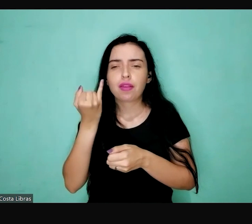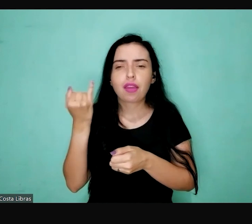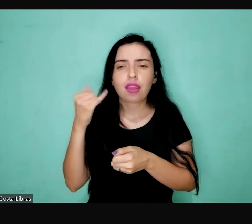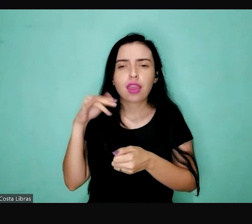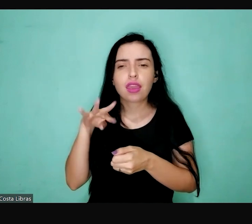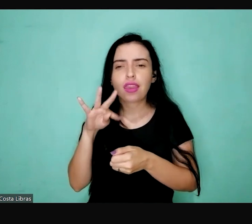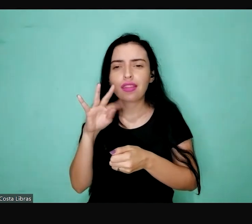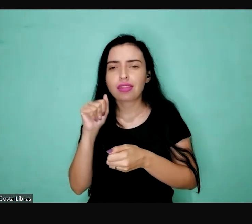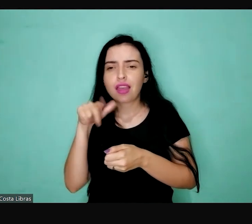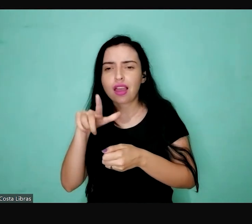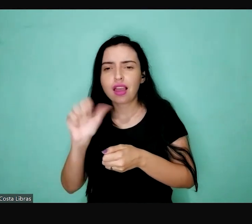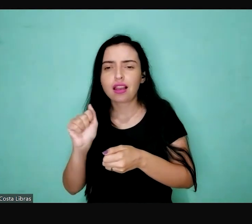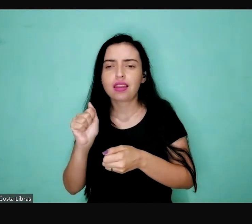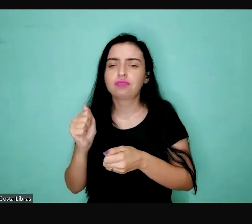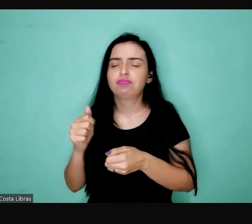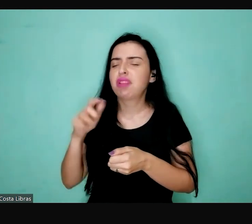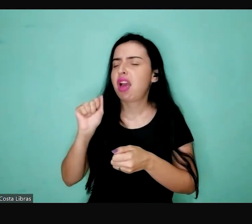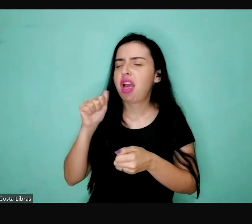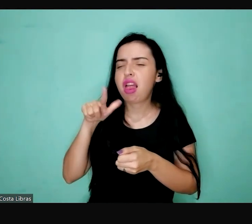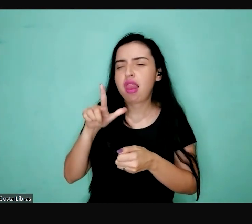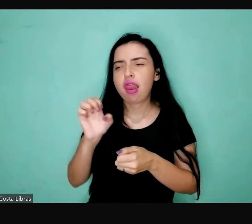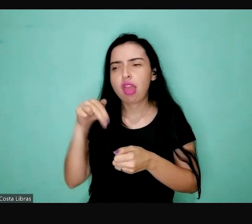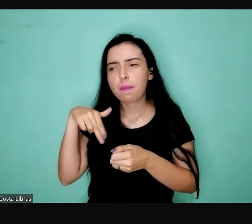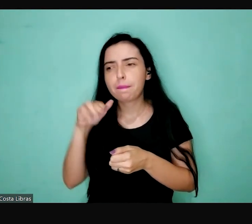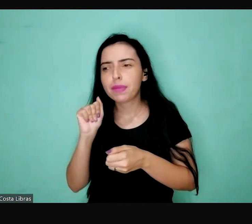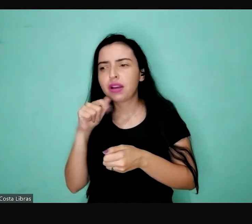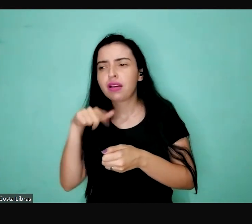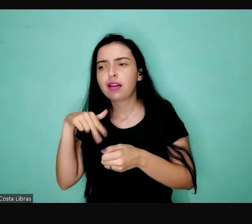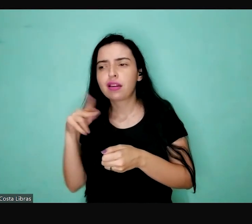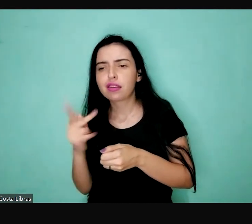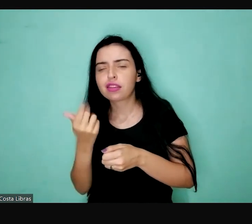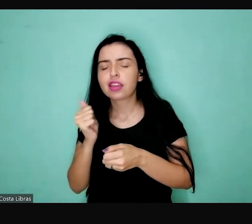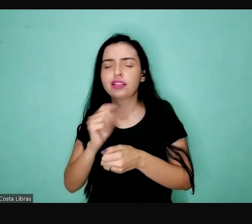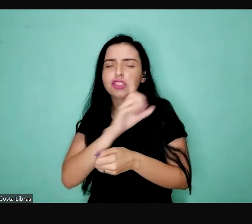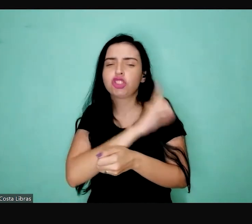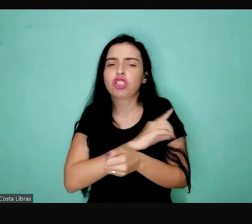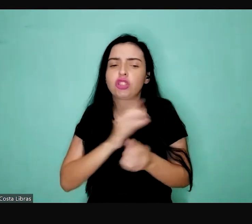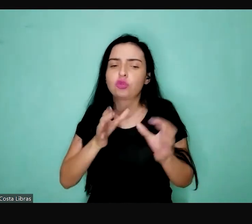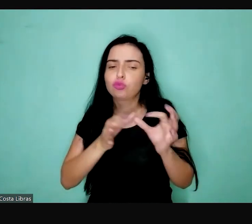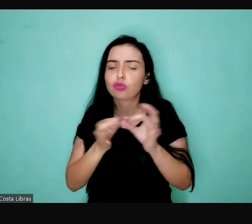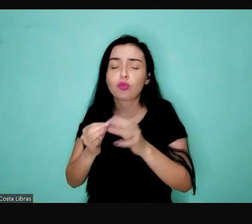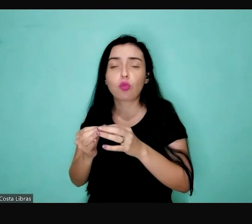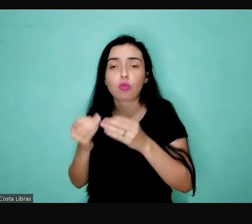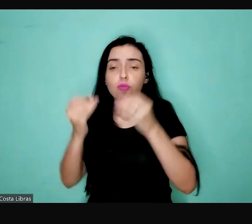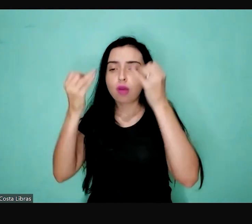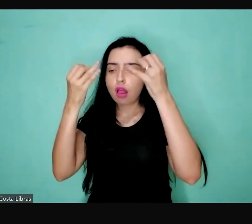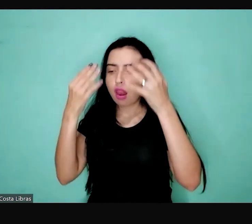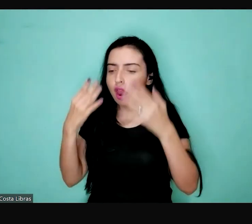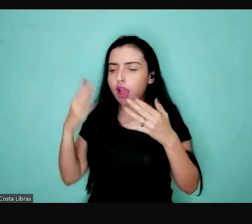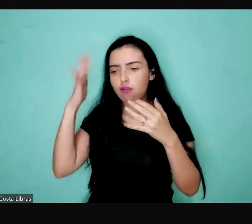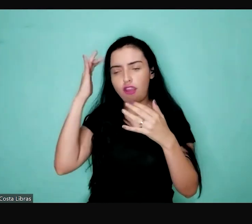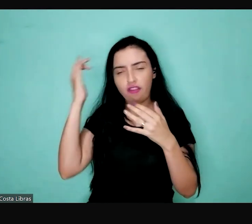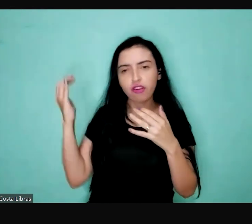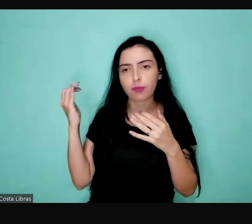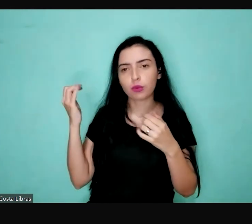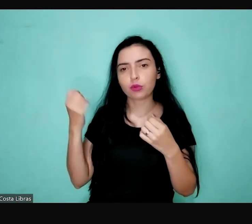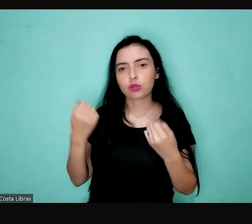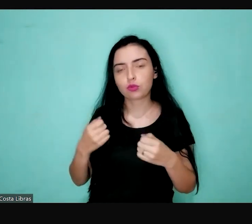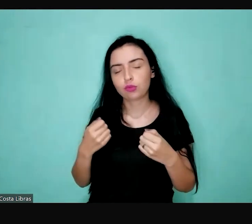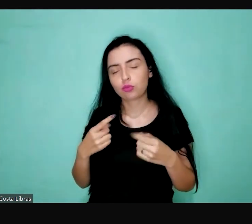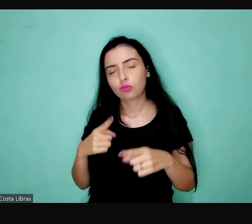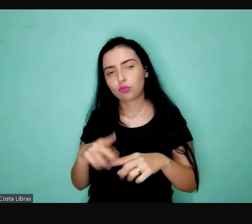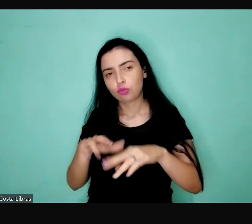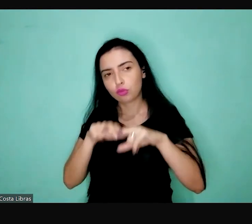Treveris, na Alemanha, enfim, diretor de coleções, é uma celebridade. É por isso que é